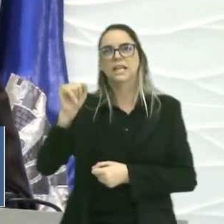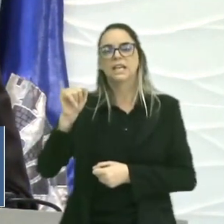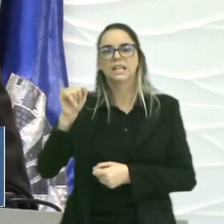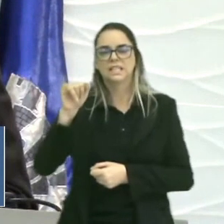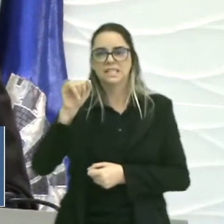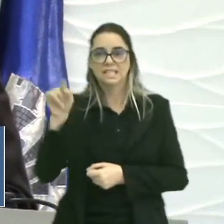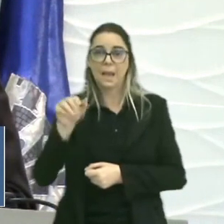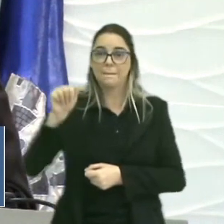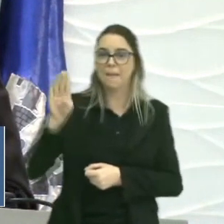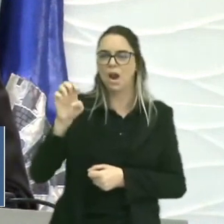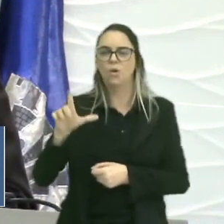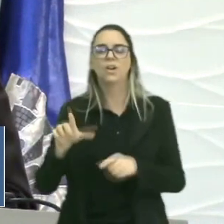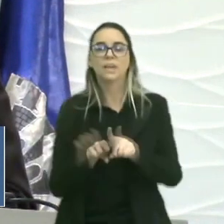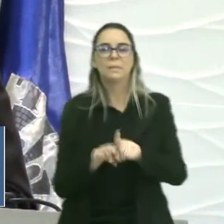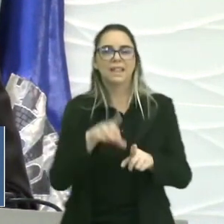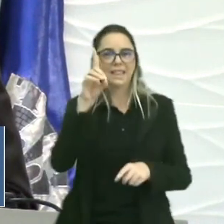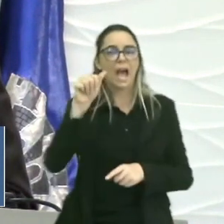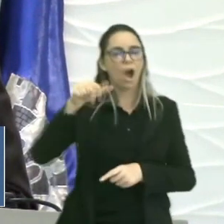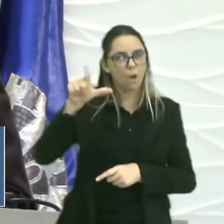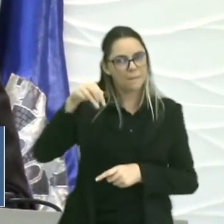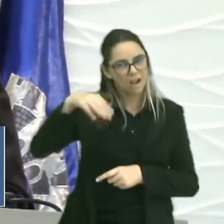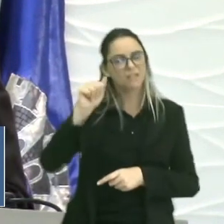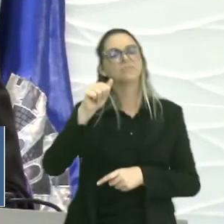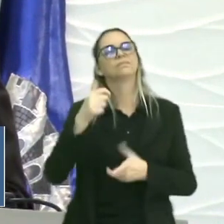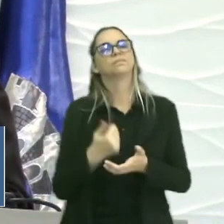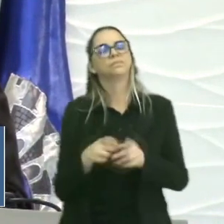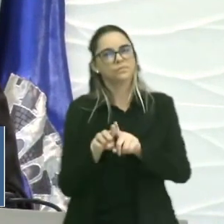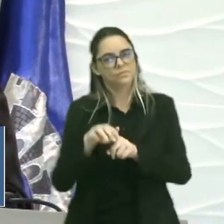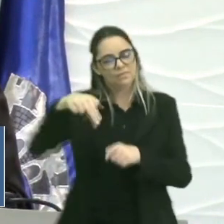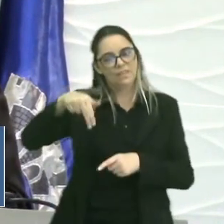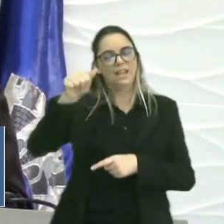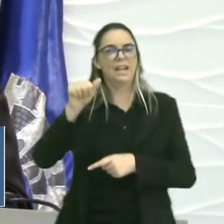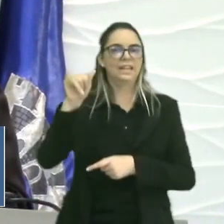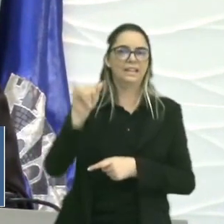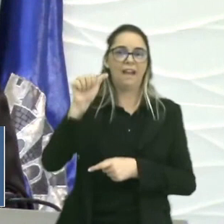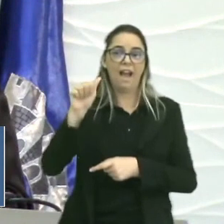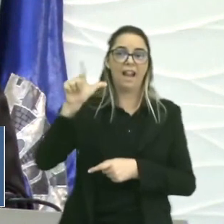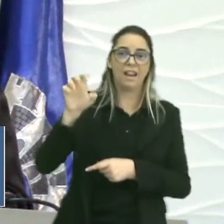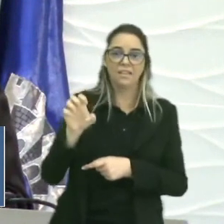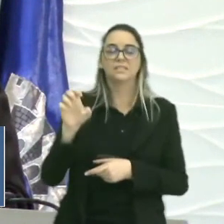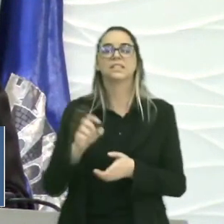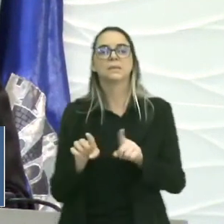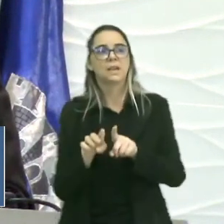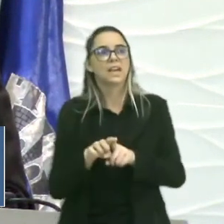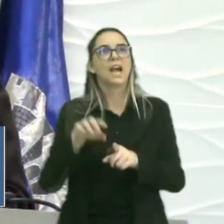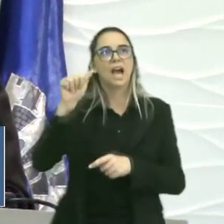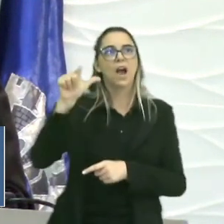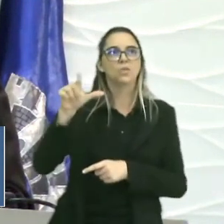de saúde, Dalma Maciel, a diretora do hospital, Nayali, a funcionária Alcione,